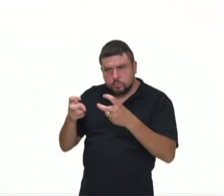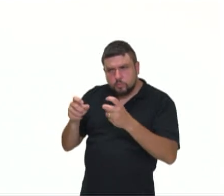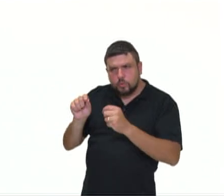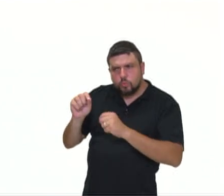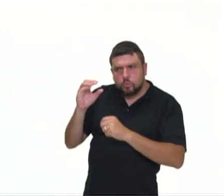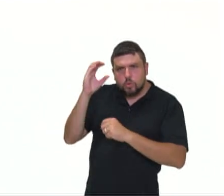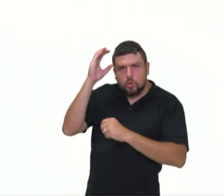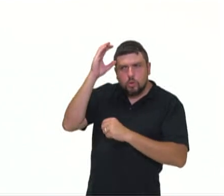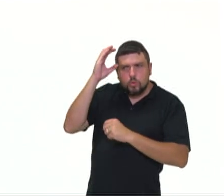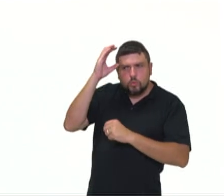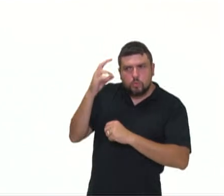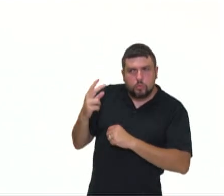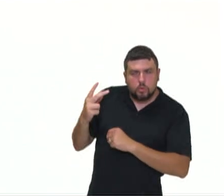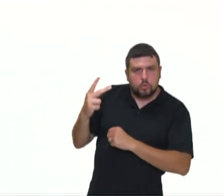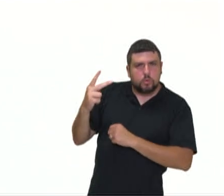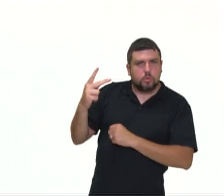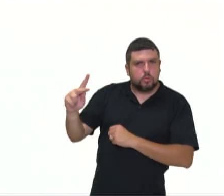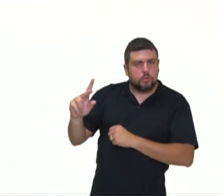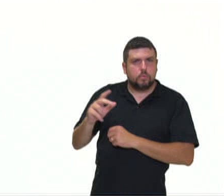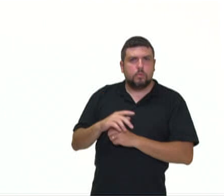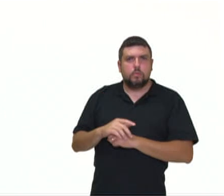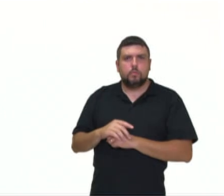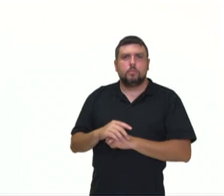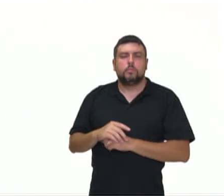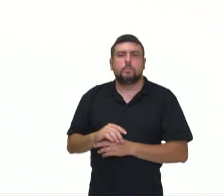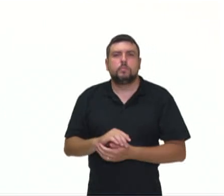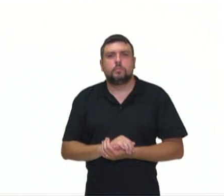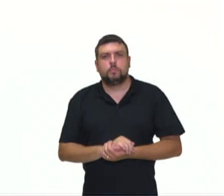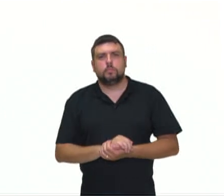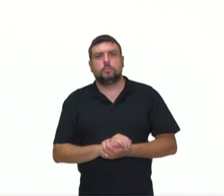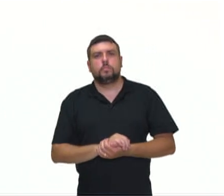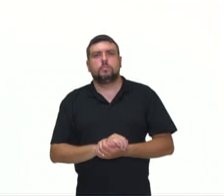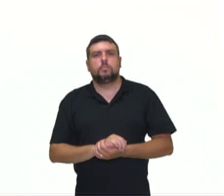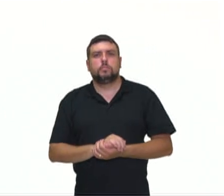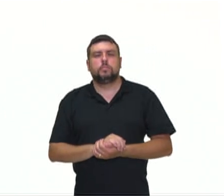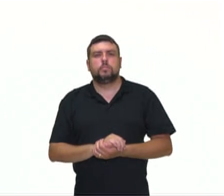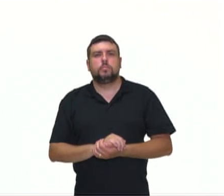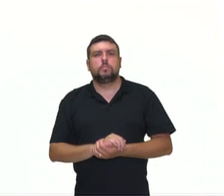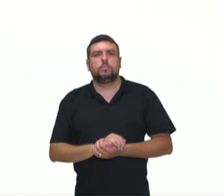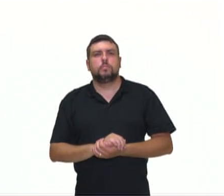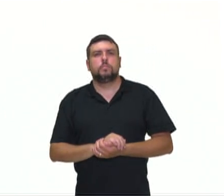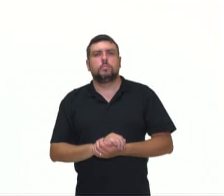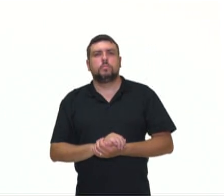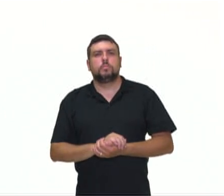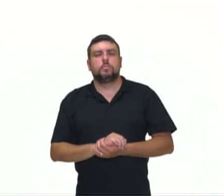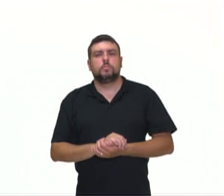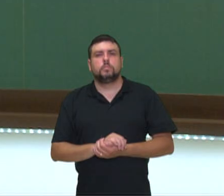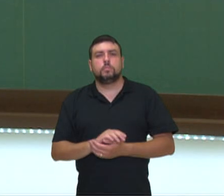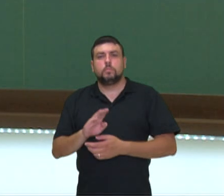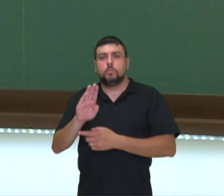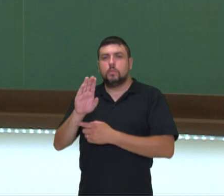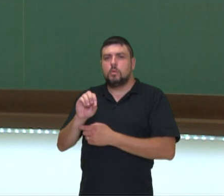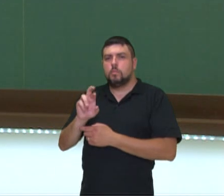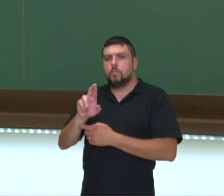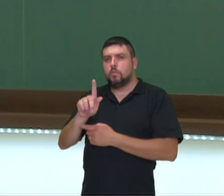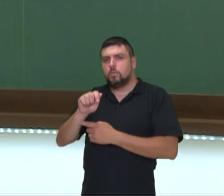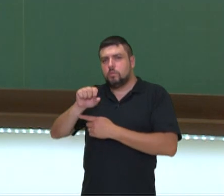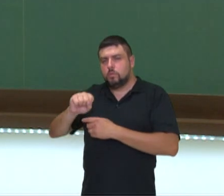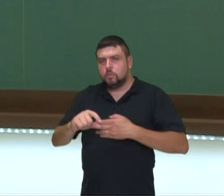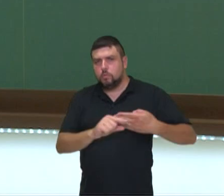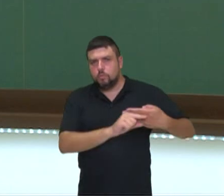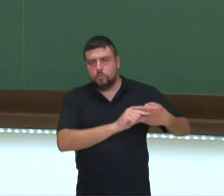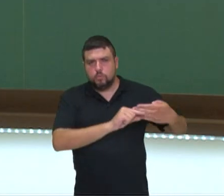de outra pessoa, segundo Nunes, 2020. Segundo Borges, também em